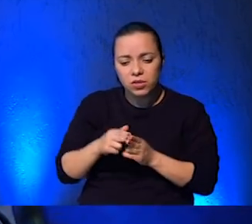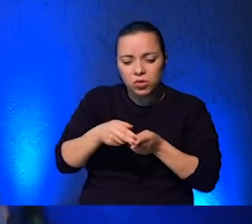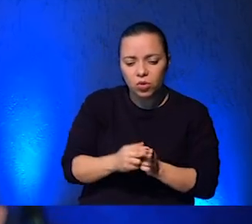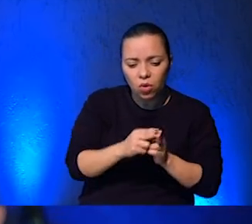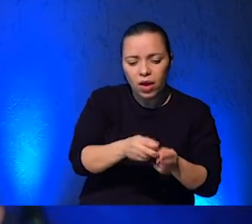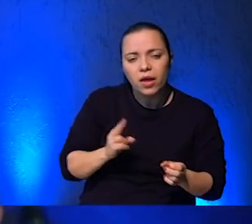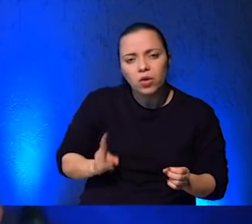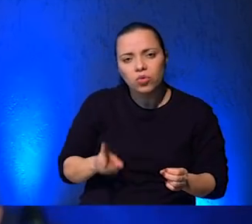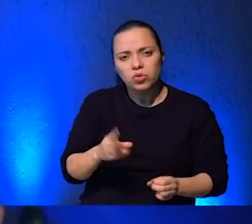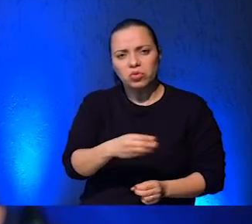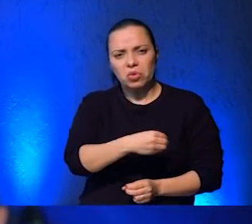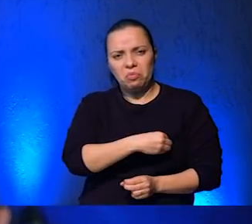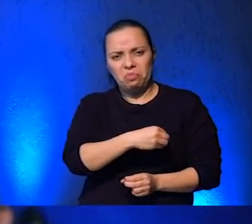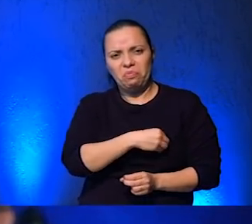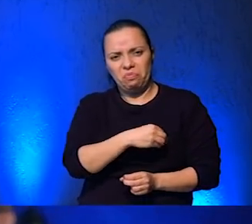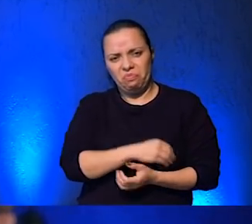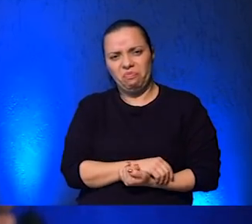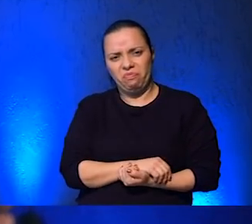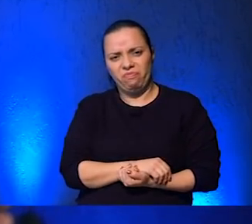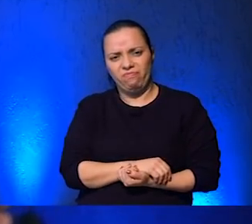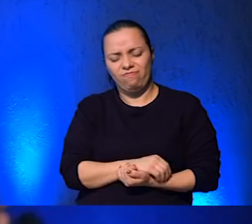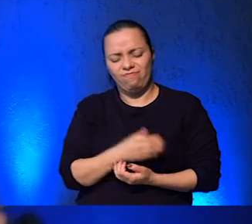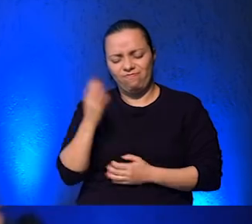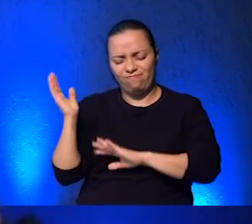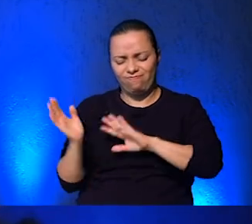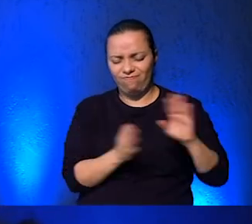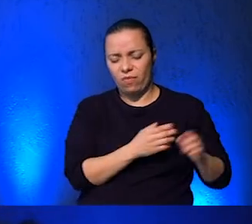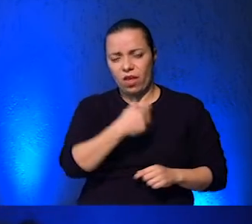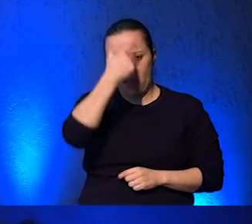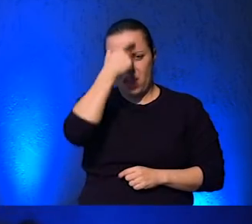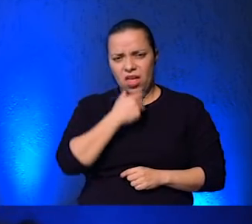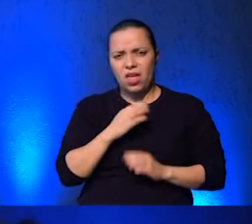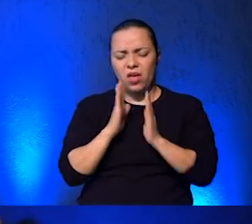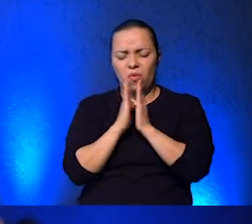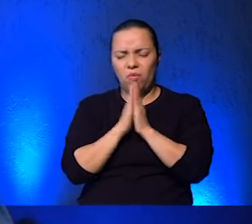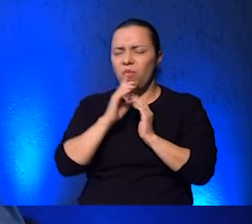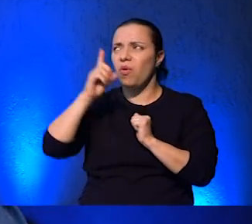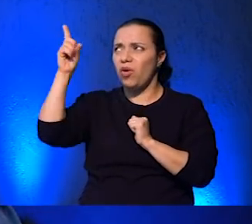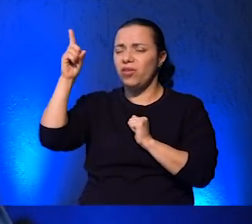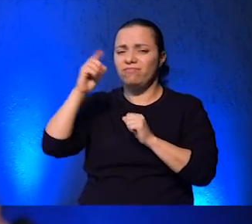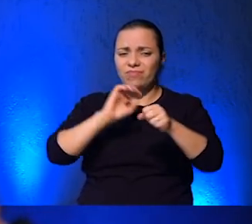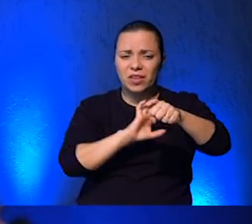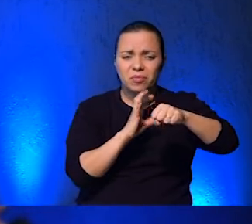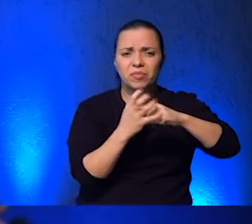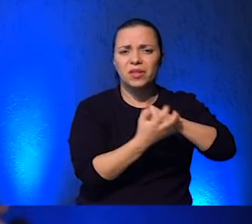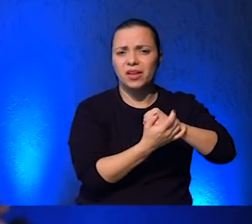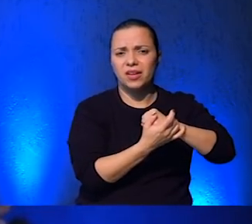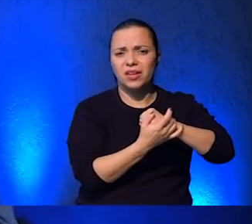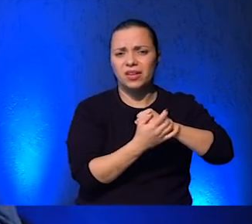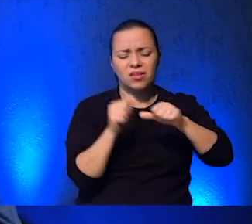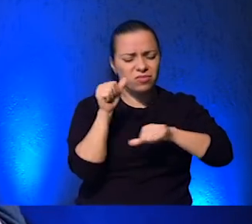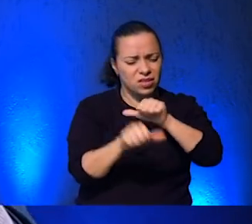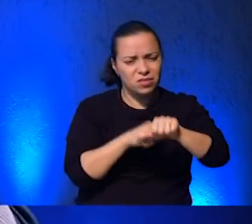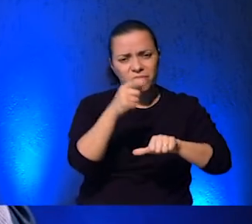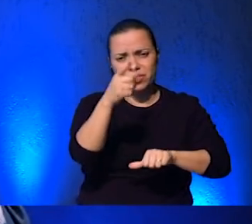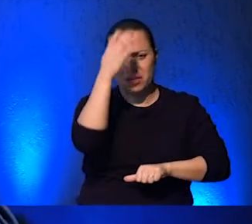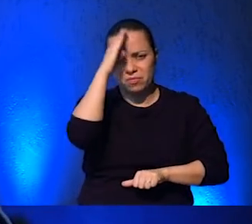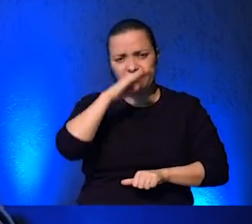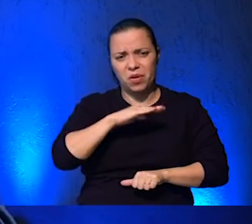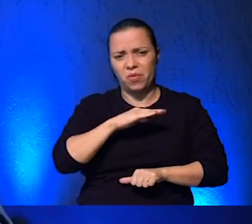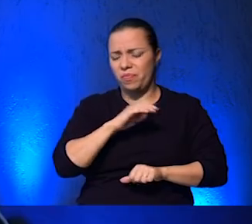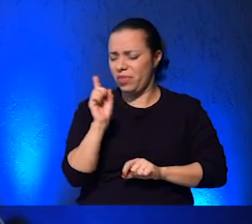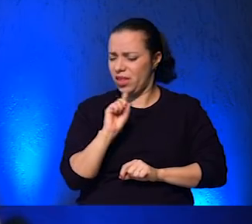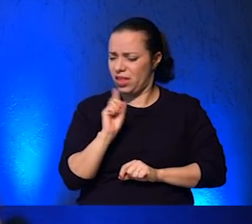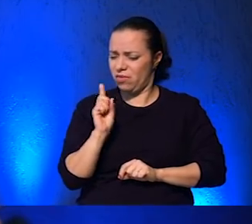não tira o pior de você ela tira o melhor de você eu olho que essa pandemia não faça